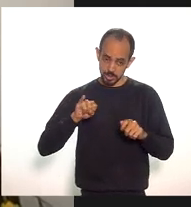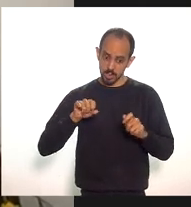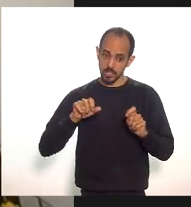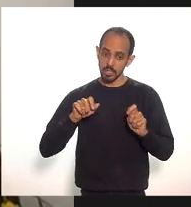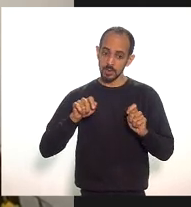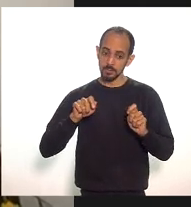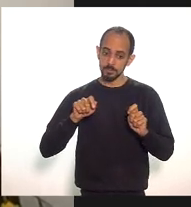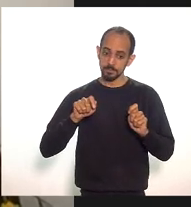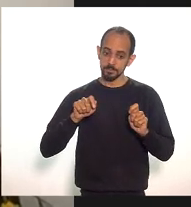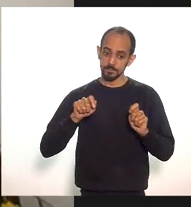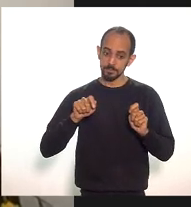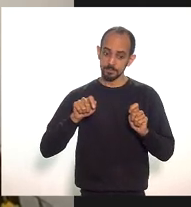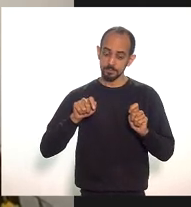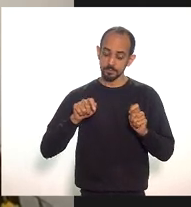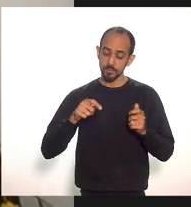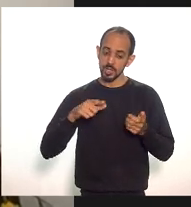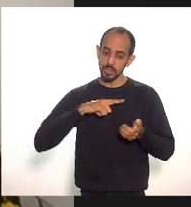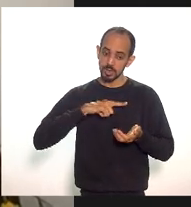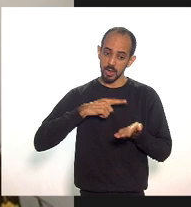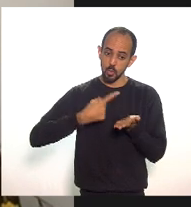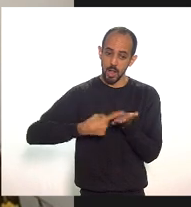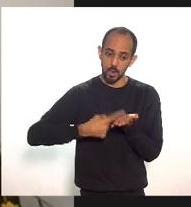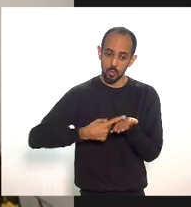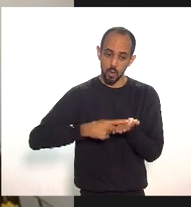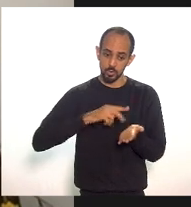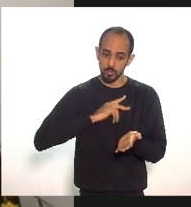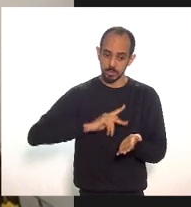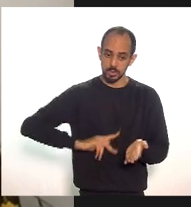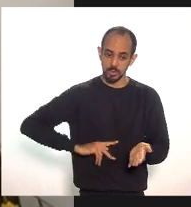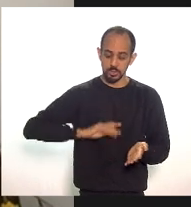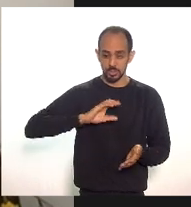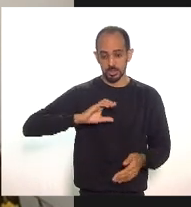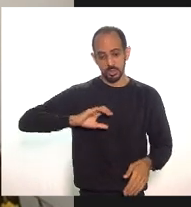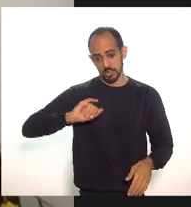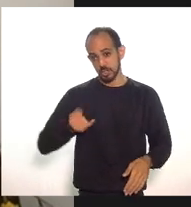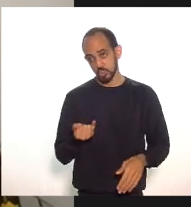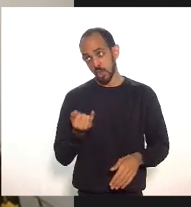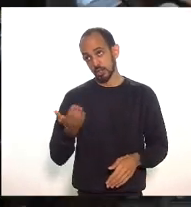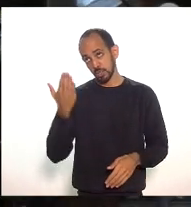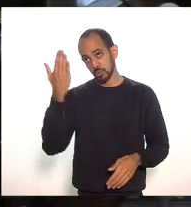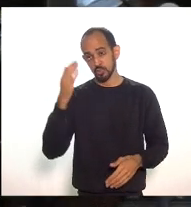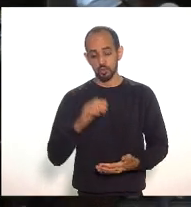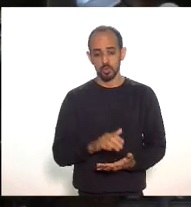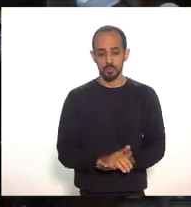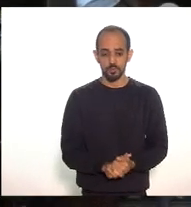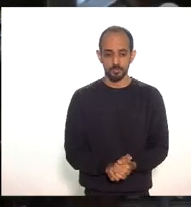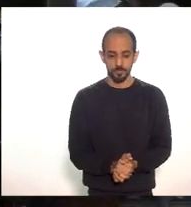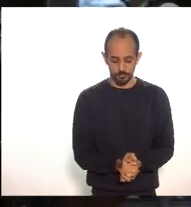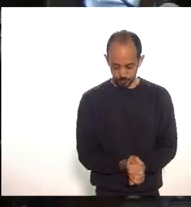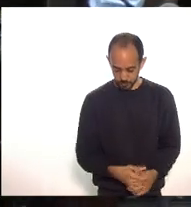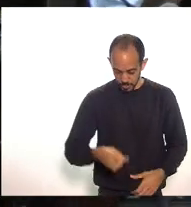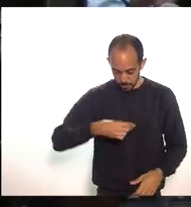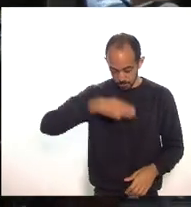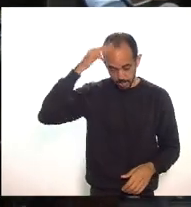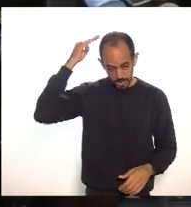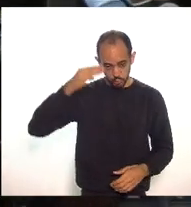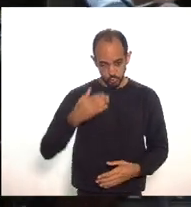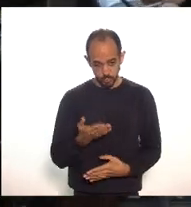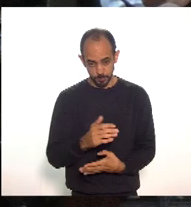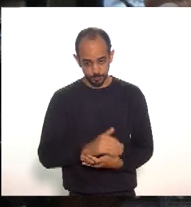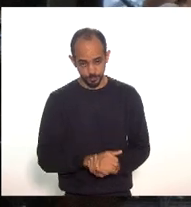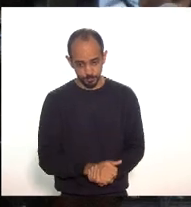tiver acordo o presidente da ccj e vossa excelência Vamos ouvir o deputado Márcio